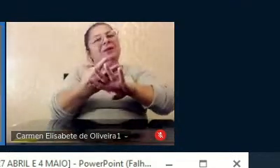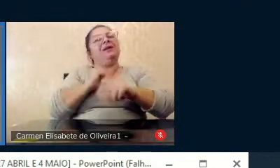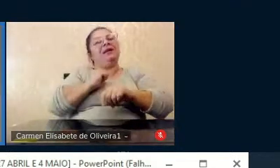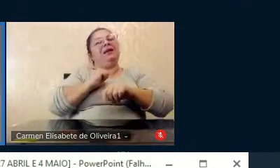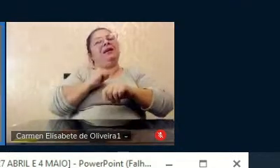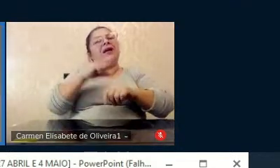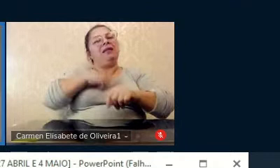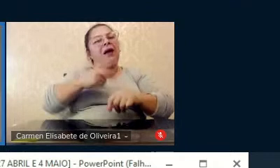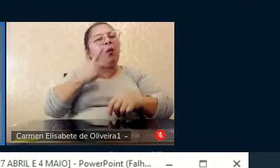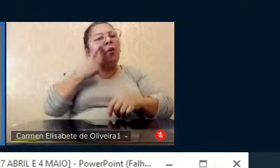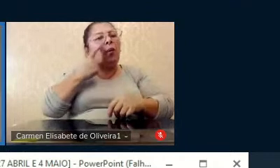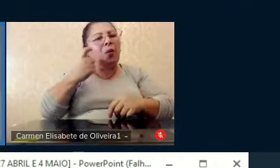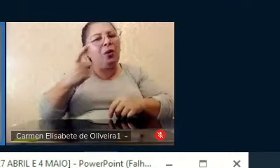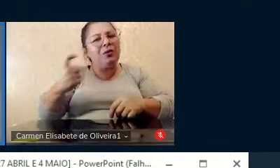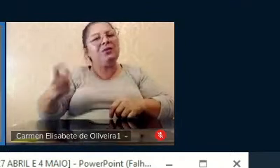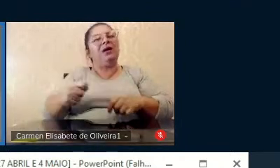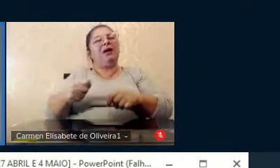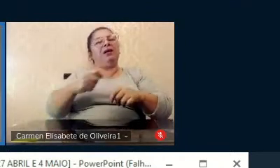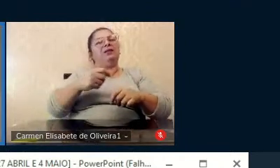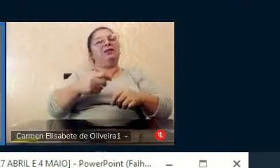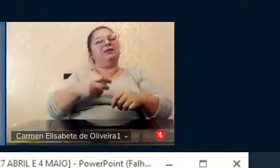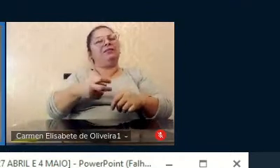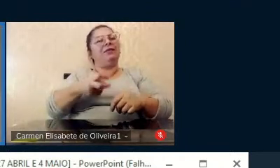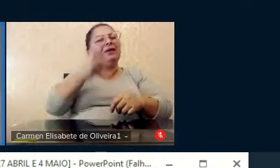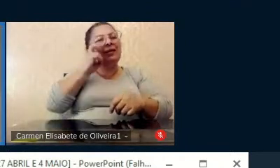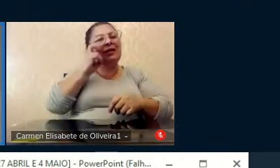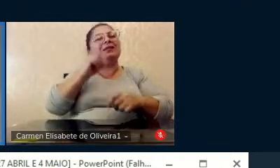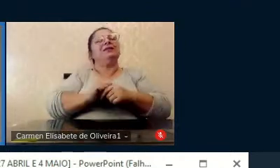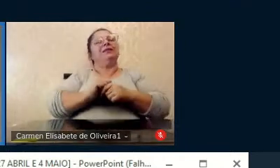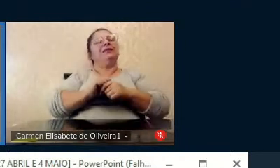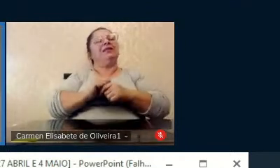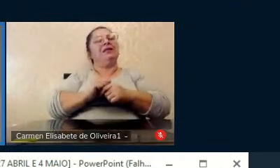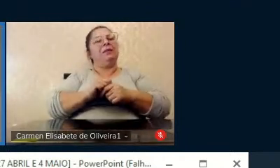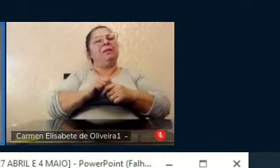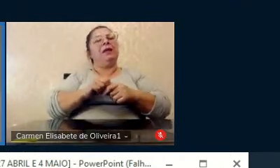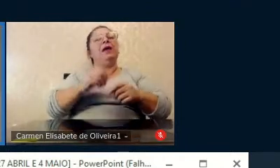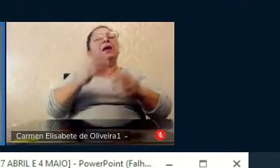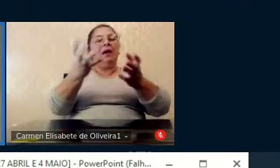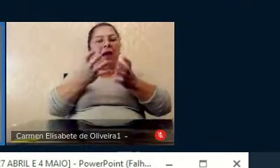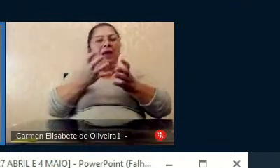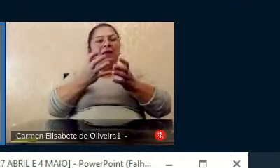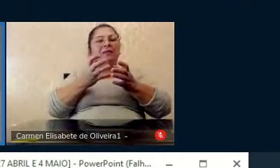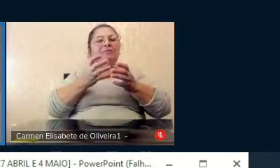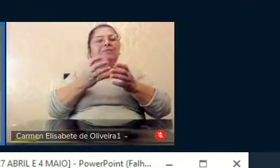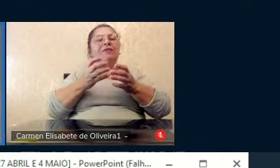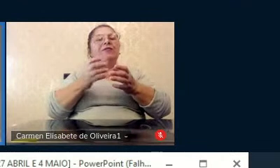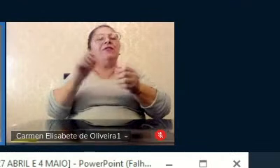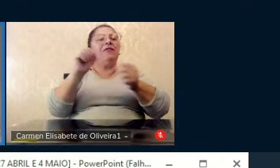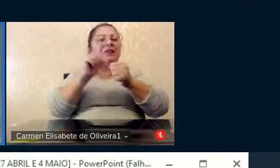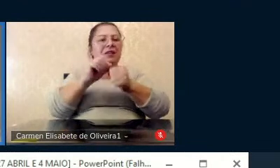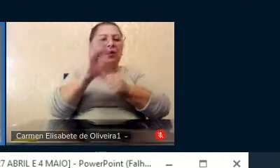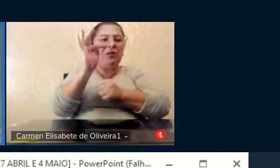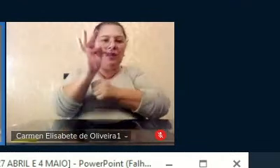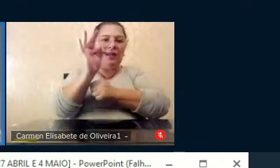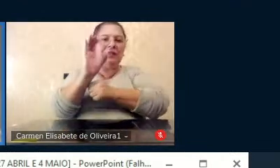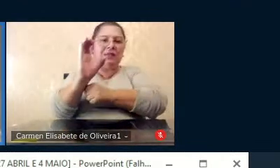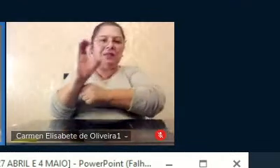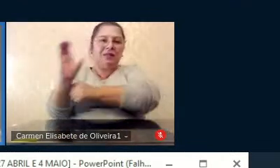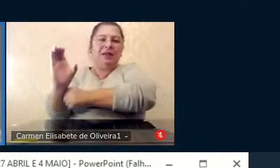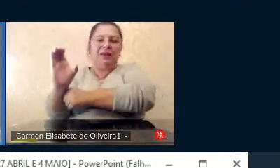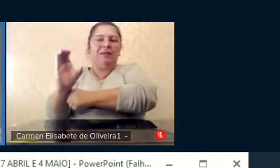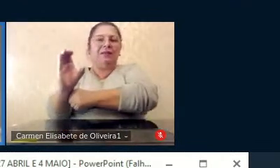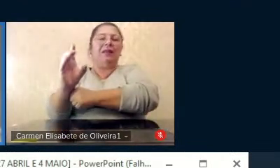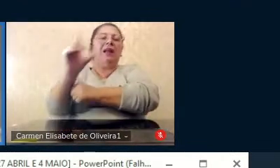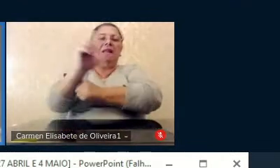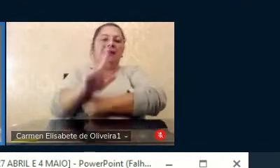a curiosidade, o interesse, e eles acabam direcionando o seu TCC para a área de literatura